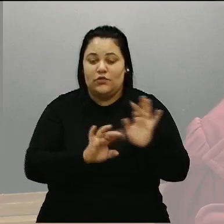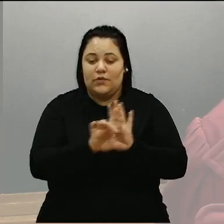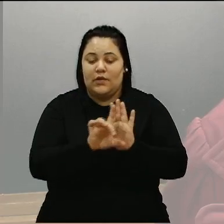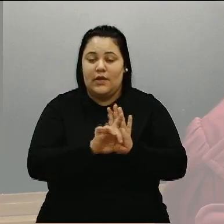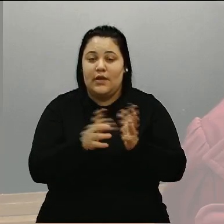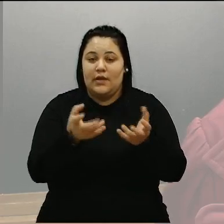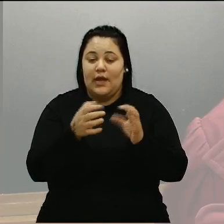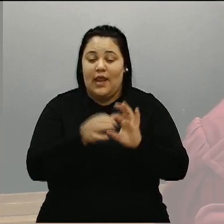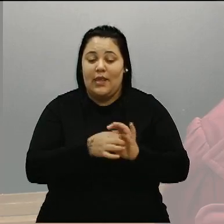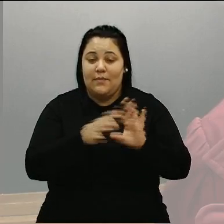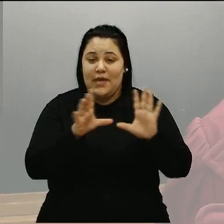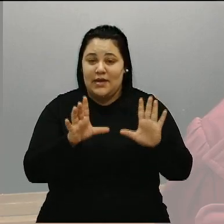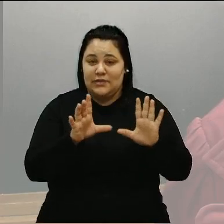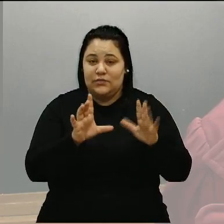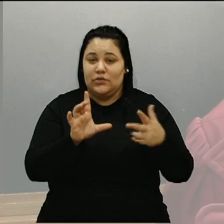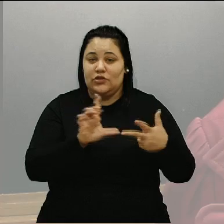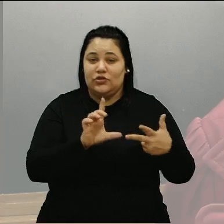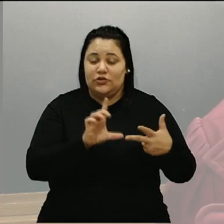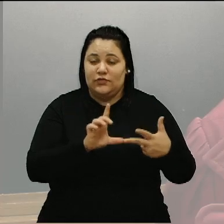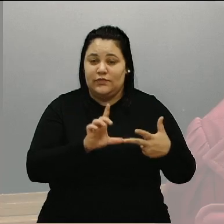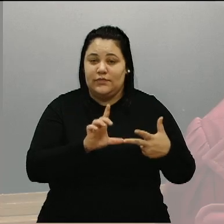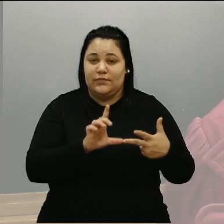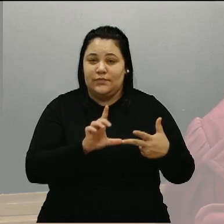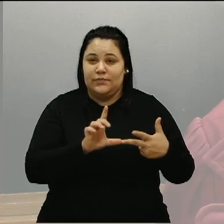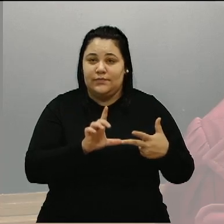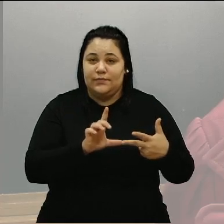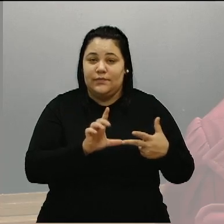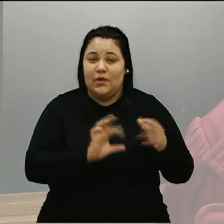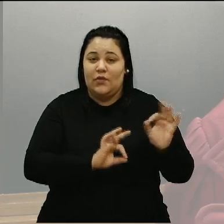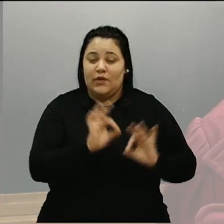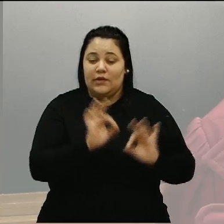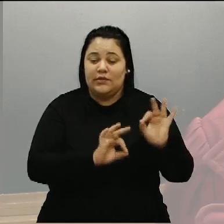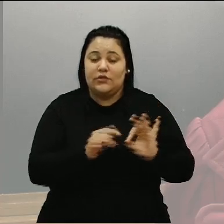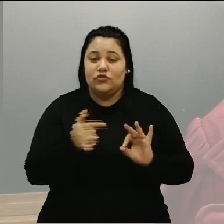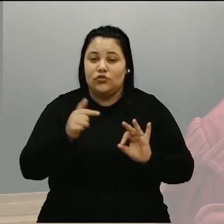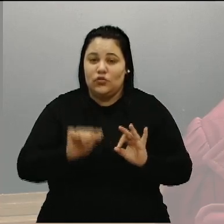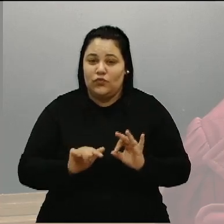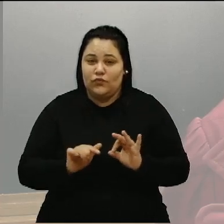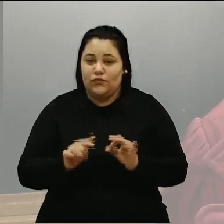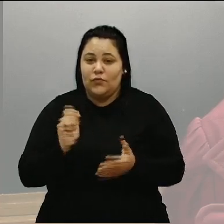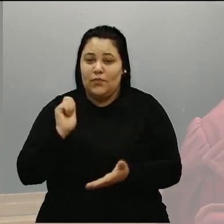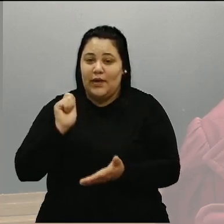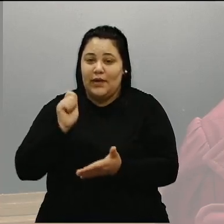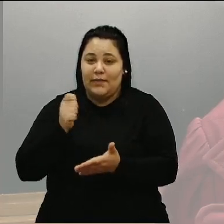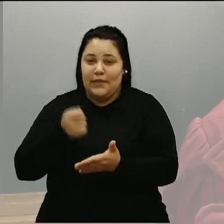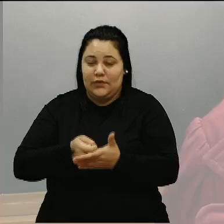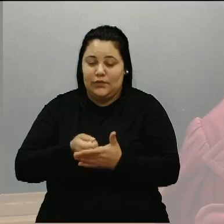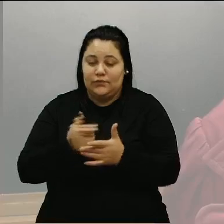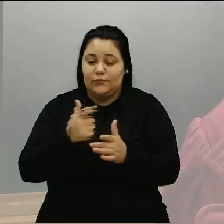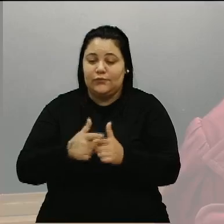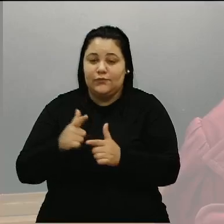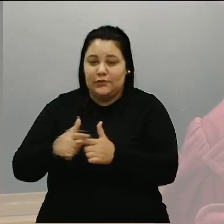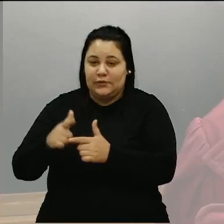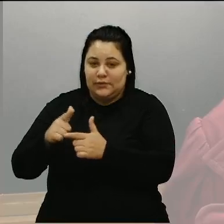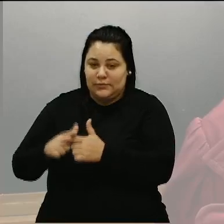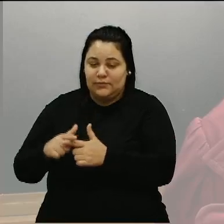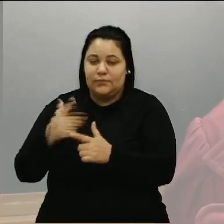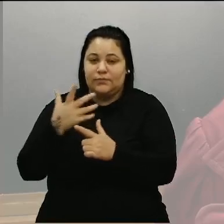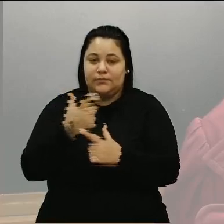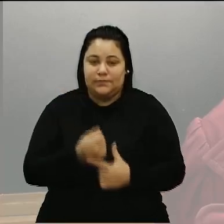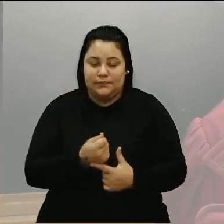autorização legislativa para reformular o financiamento da arte e cultura caxiense,